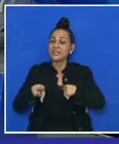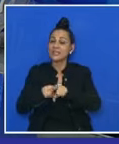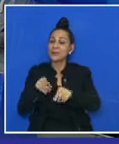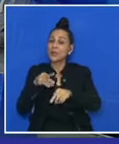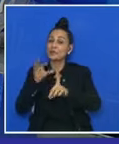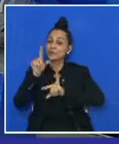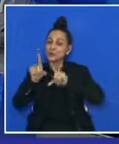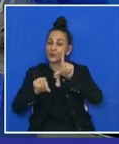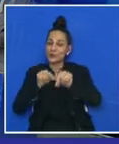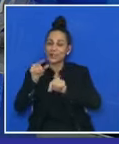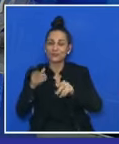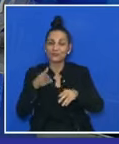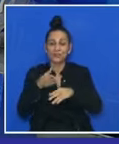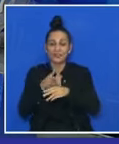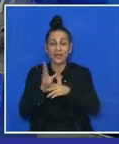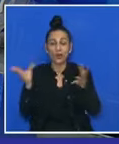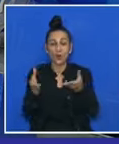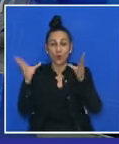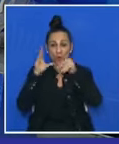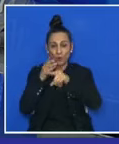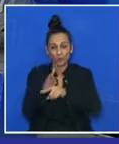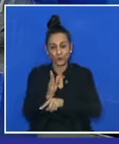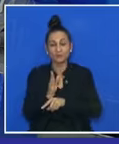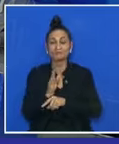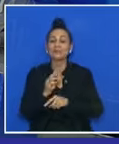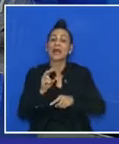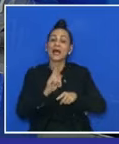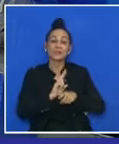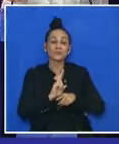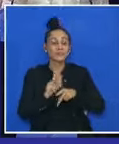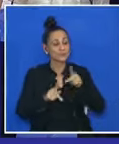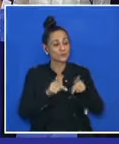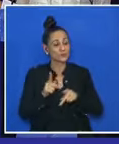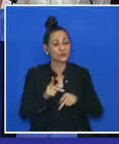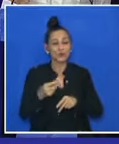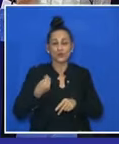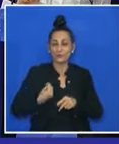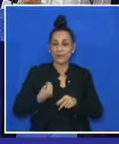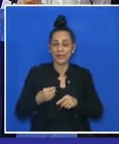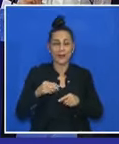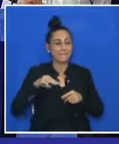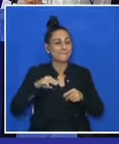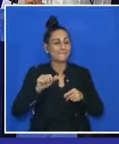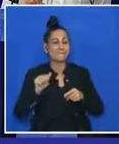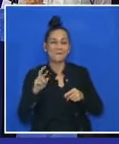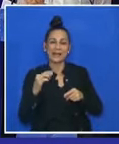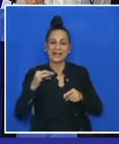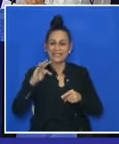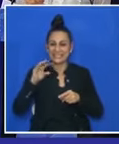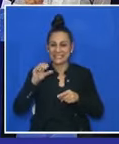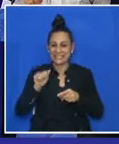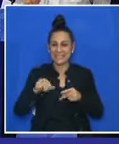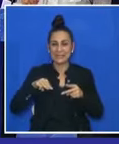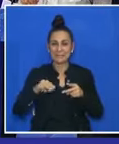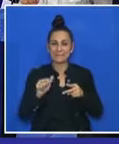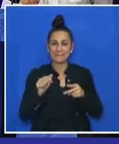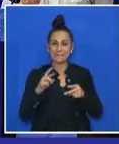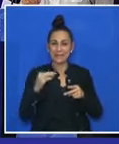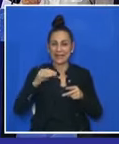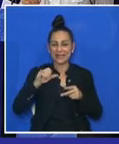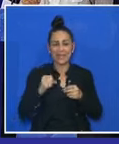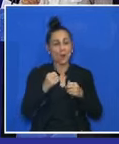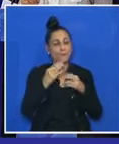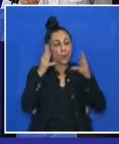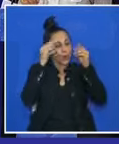sorteio desta noite, a gente conta com a presença de duas auditoras populares. Ao meu lado, a Marita Napolitano e a Maria da Conceição.